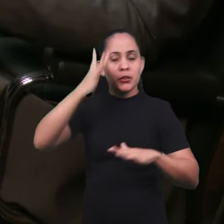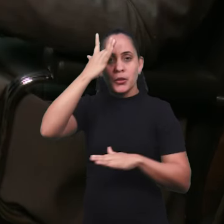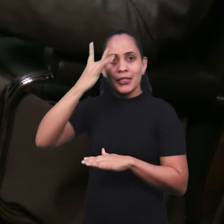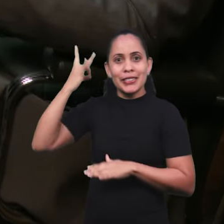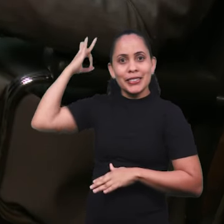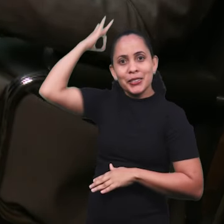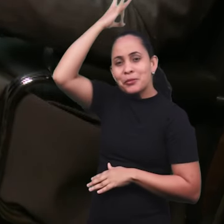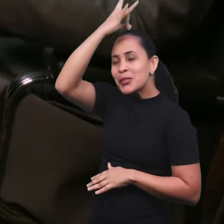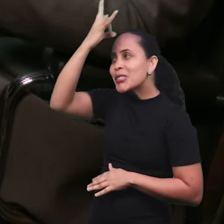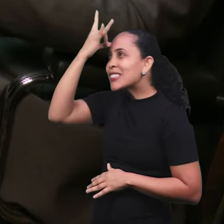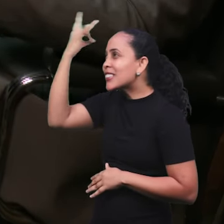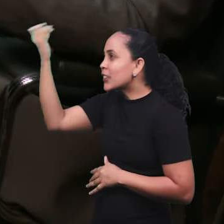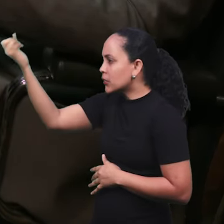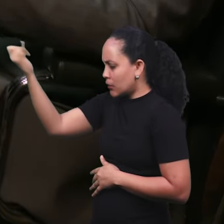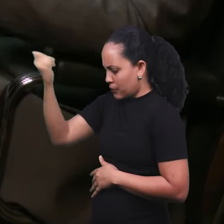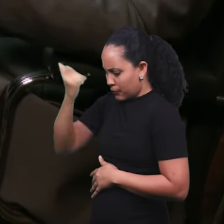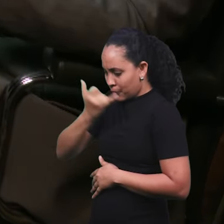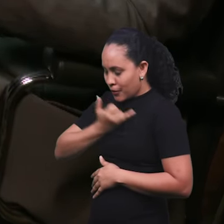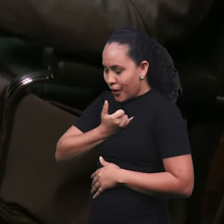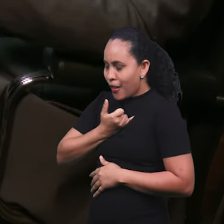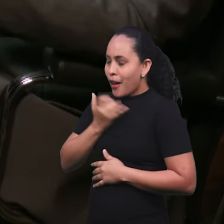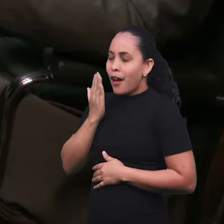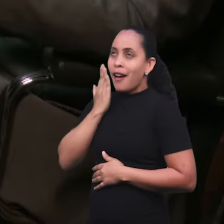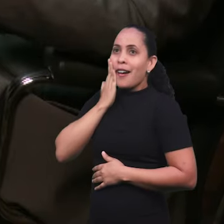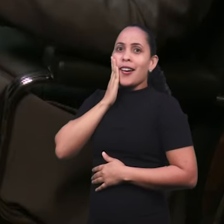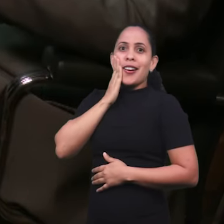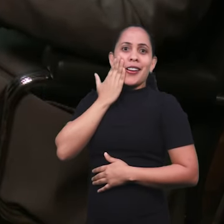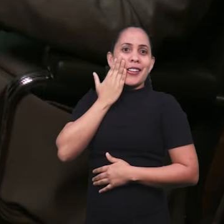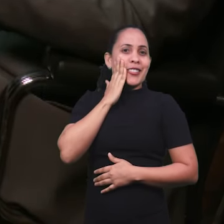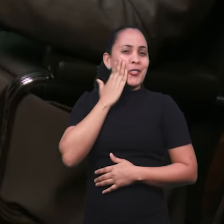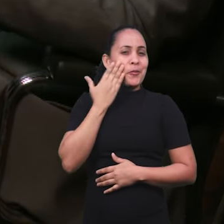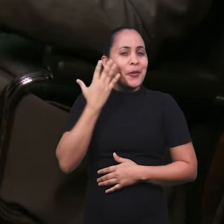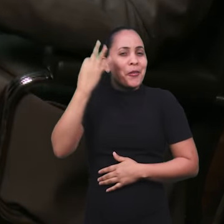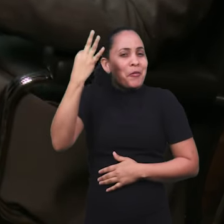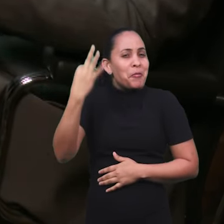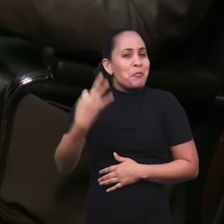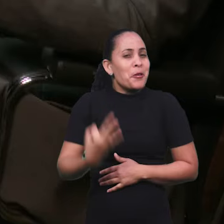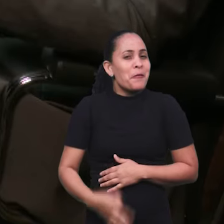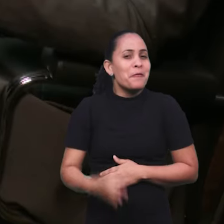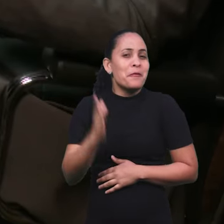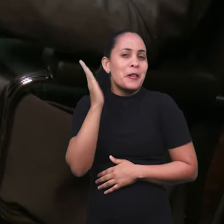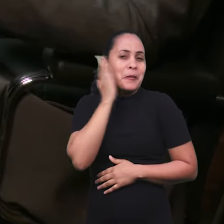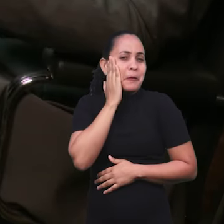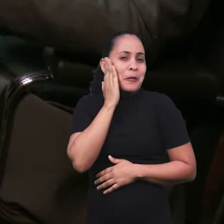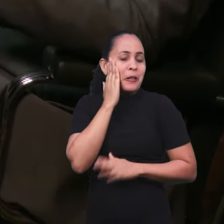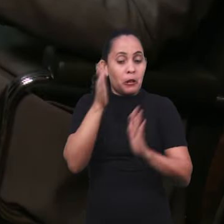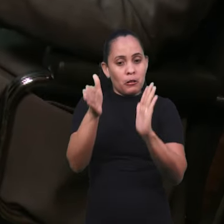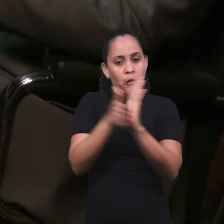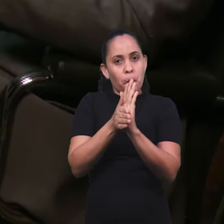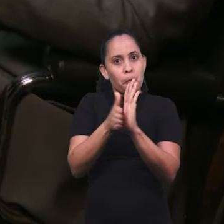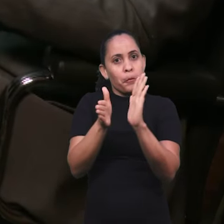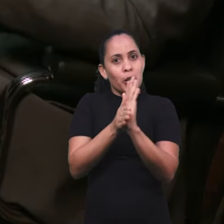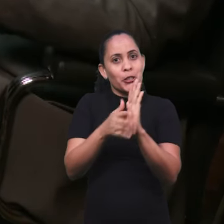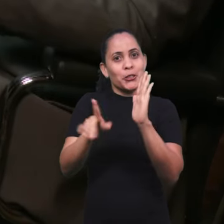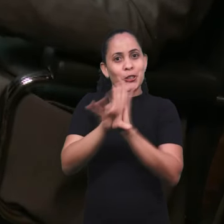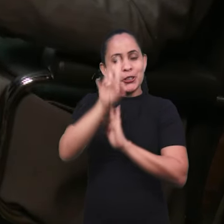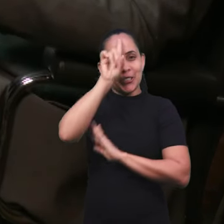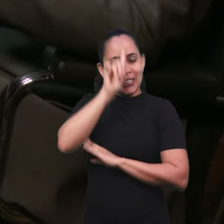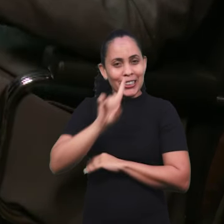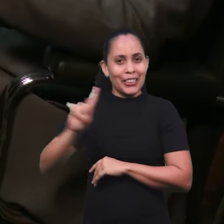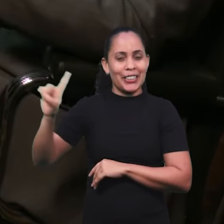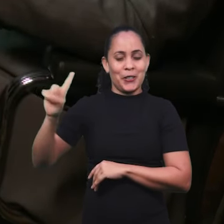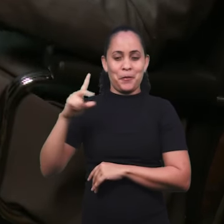mas quando o Espírito Santo de Deus tem liberdade para falar, os olhos se abrem para que você consiga entender o